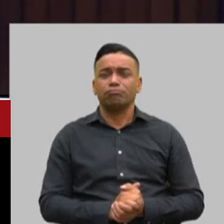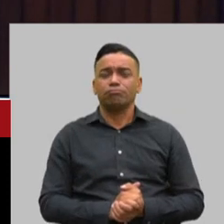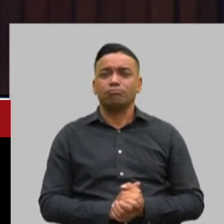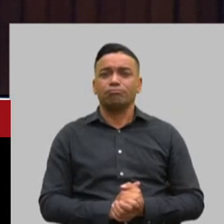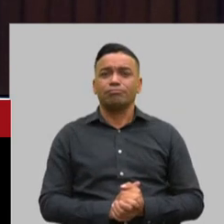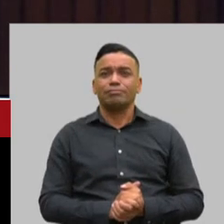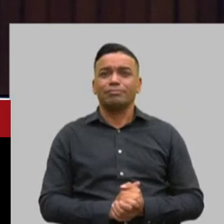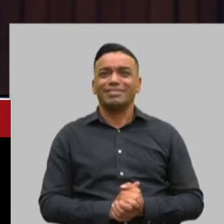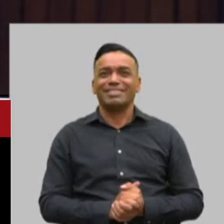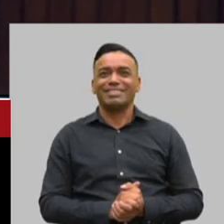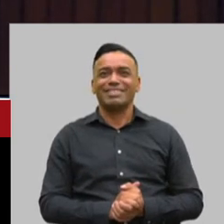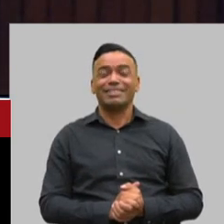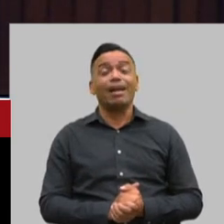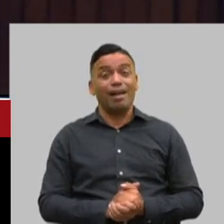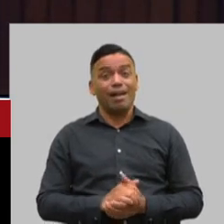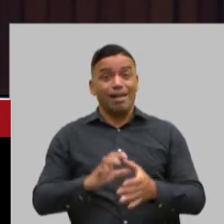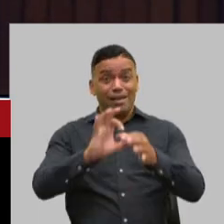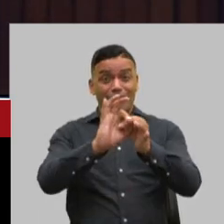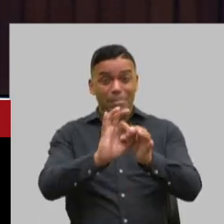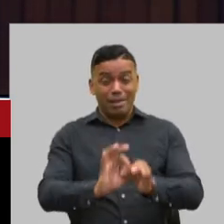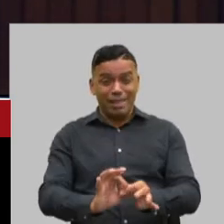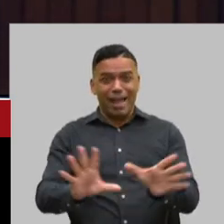como é que é, gente? Liberdades,